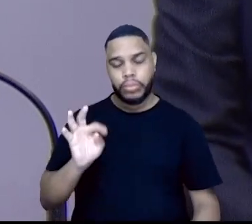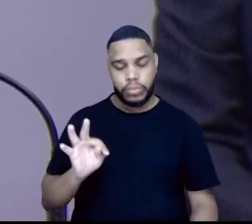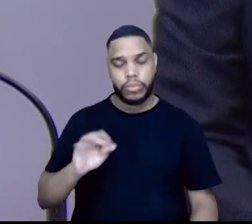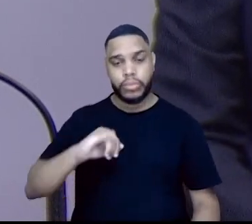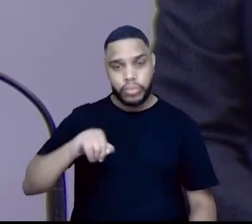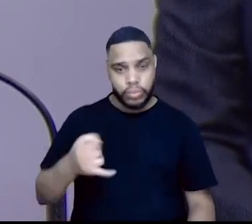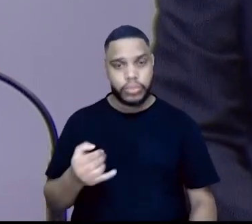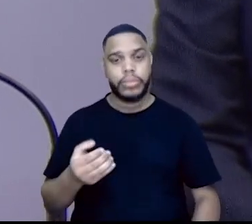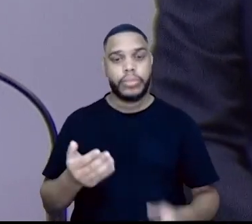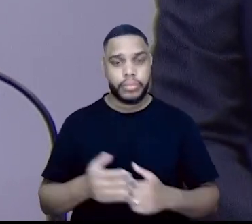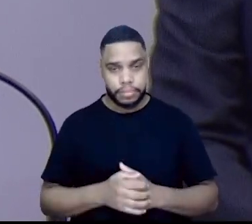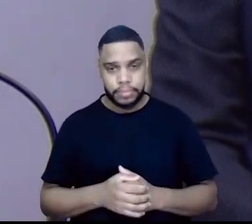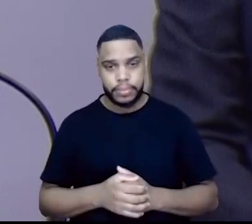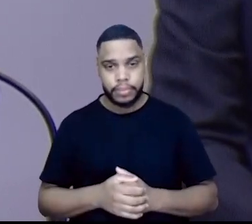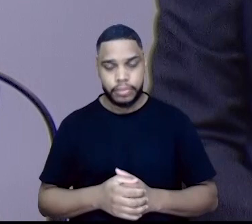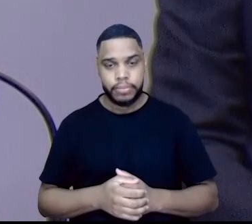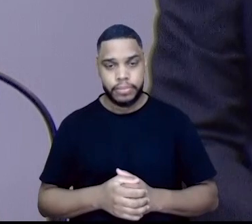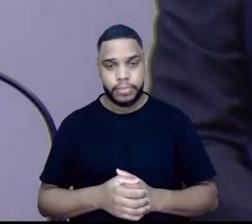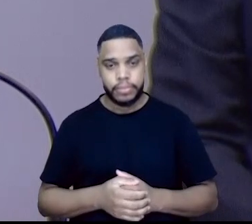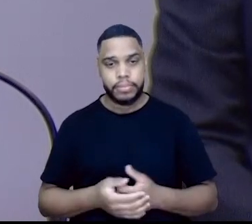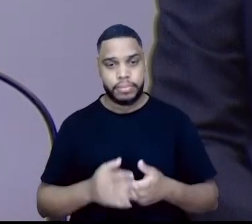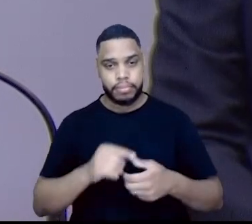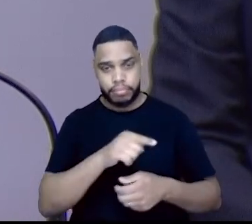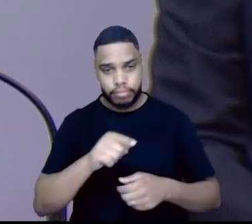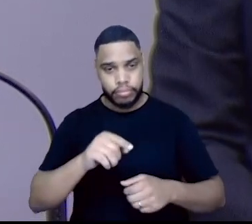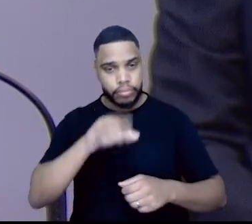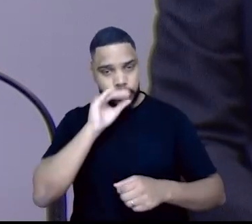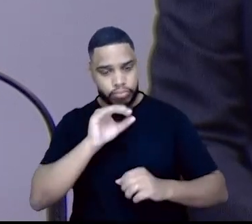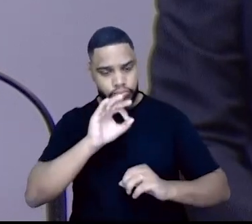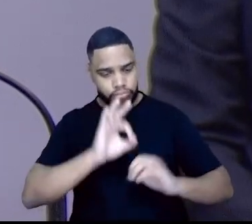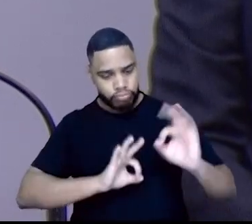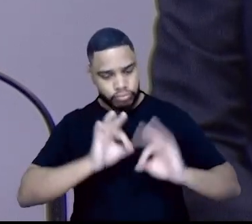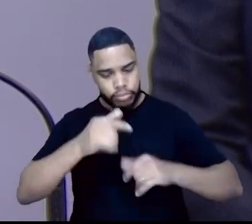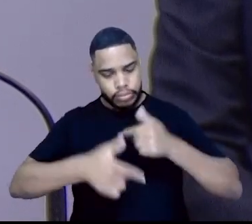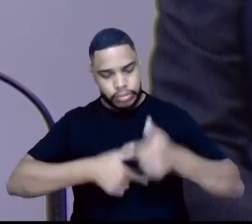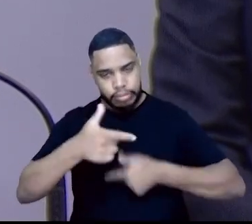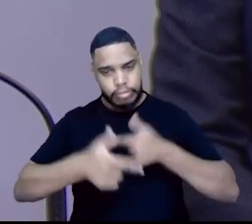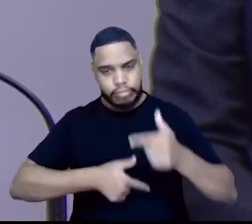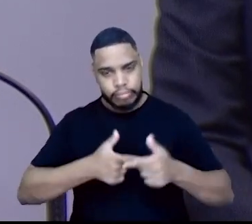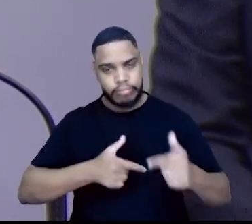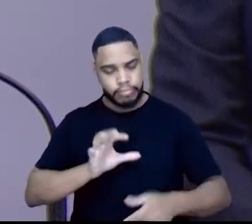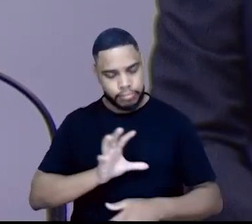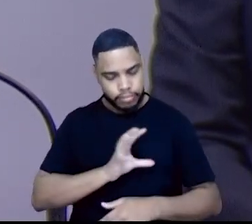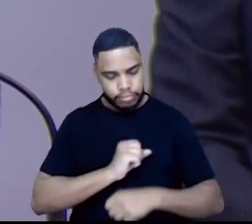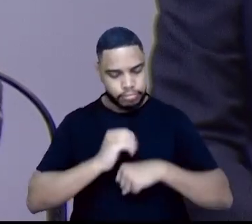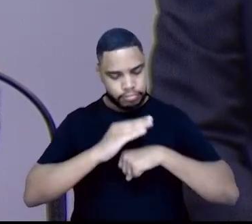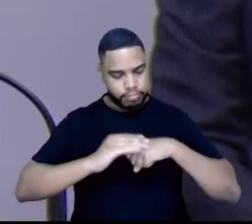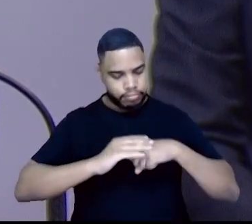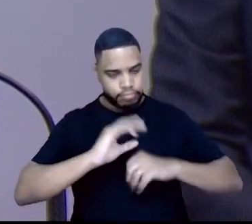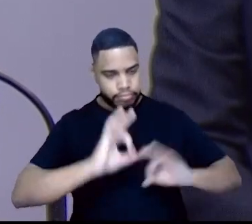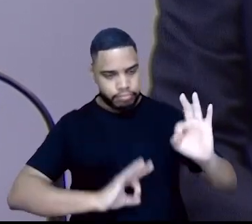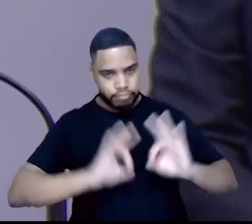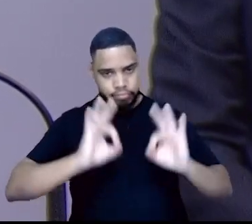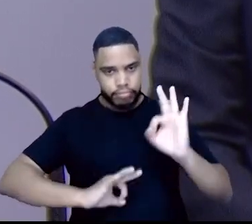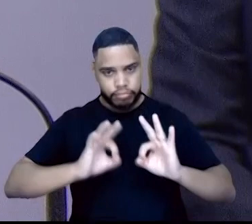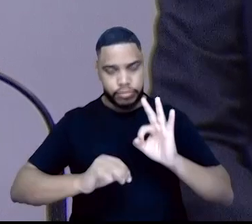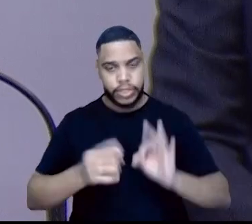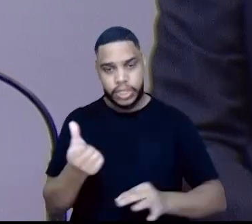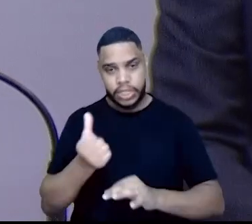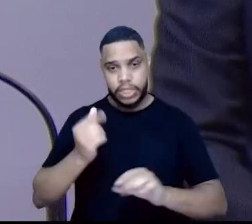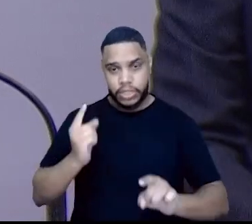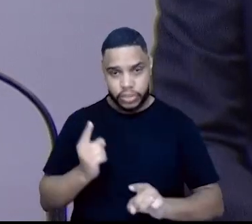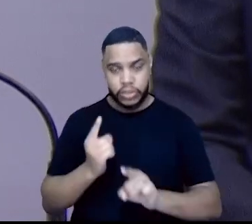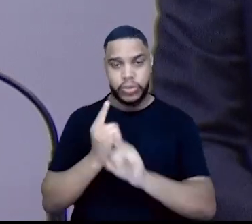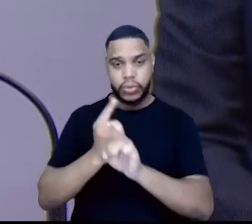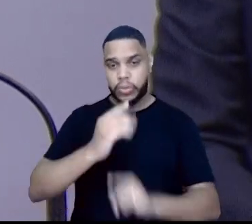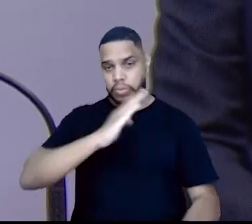presentes, e que se empenharam com carinho e dedicação para a realização dessa 6ª edição do Encontro